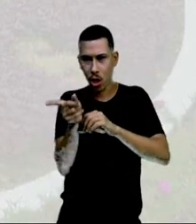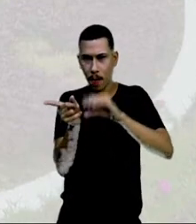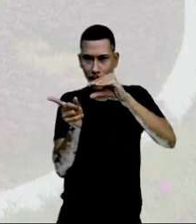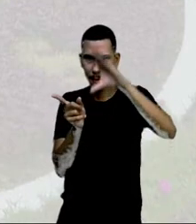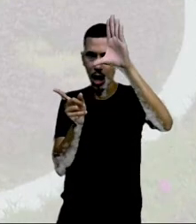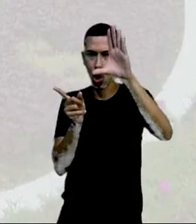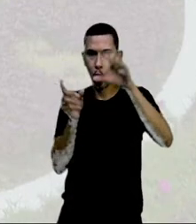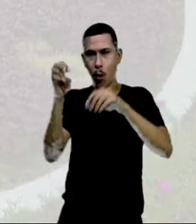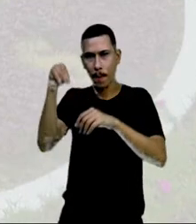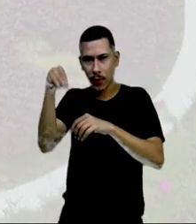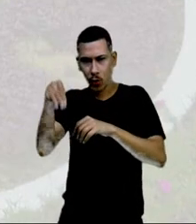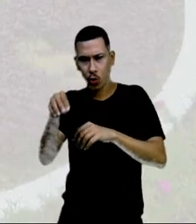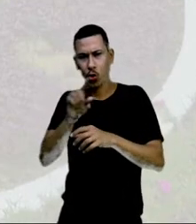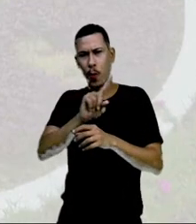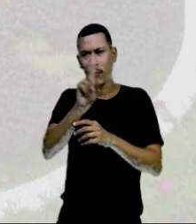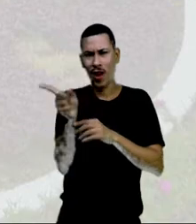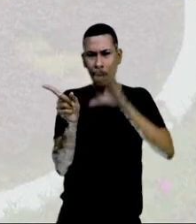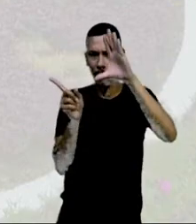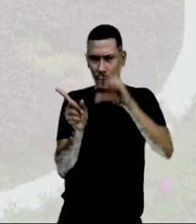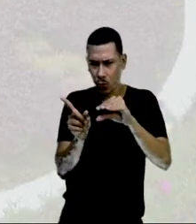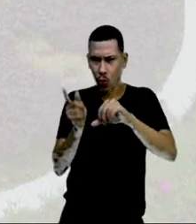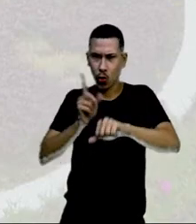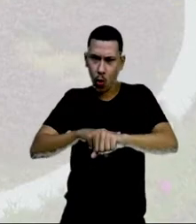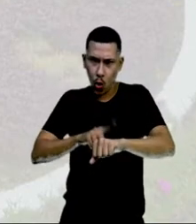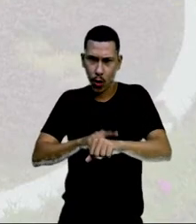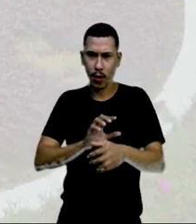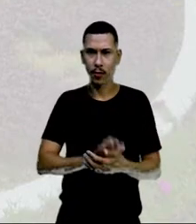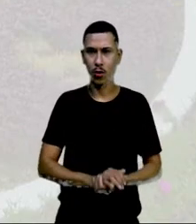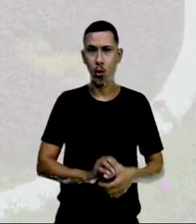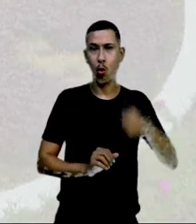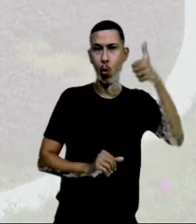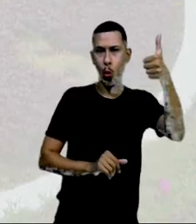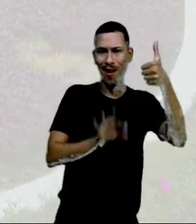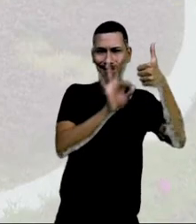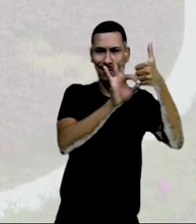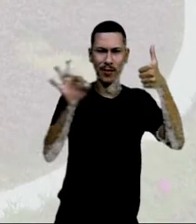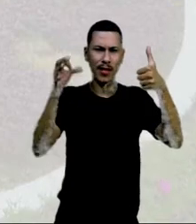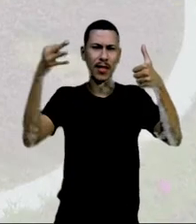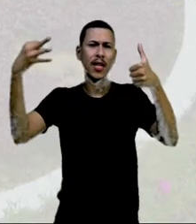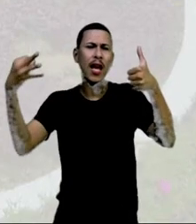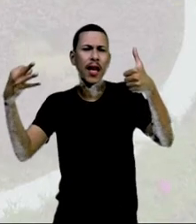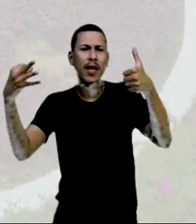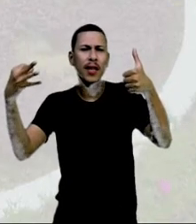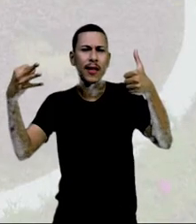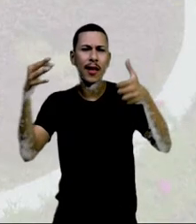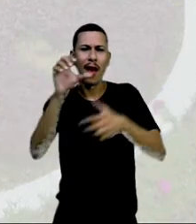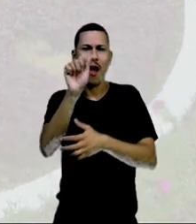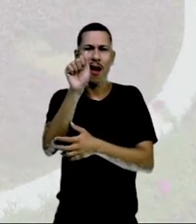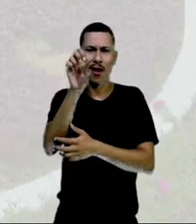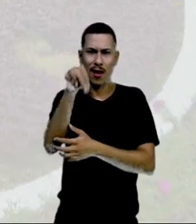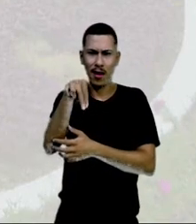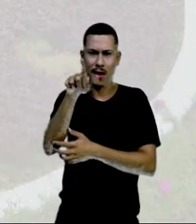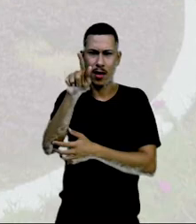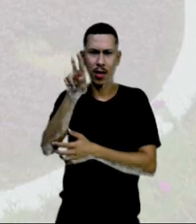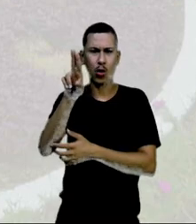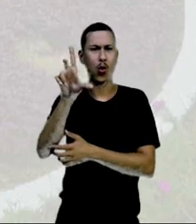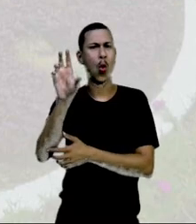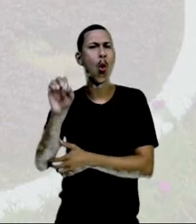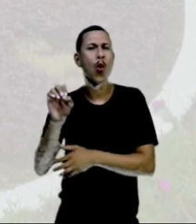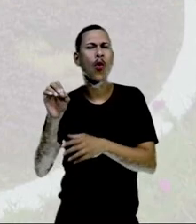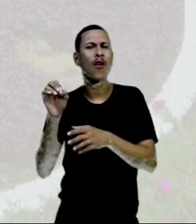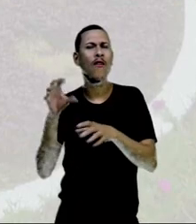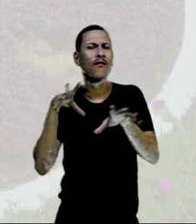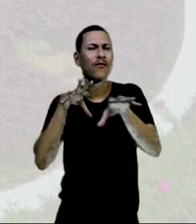entre 1 e 3, qual é o ângulo que é formado? E aí, as opções são